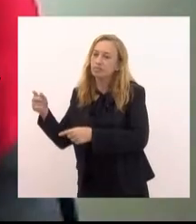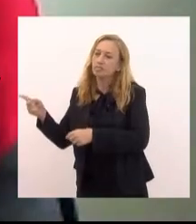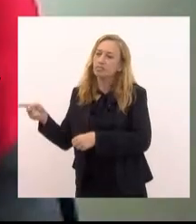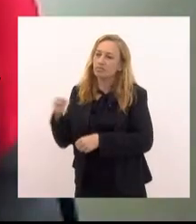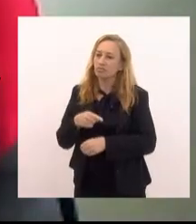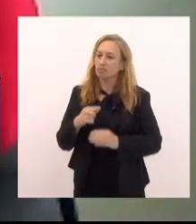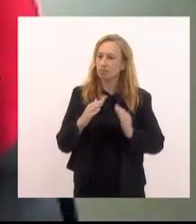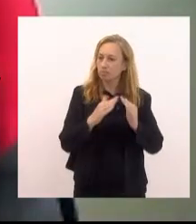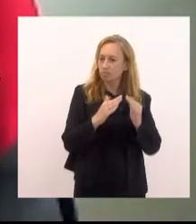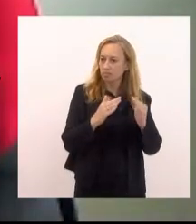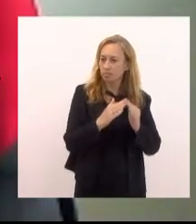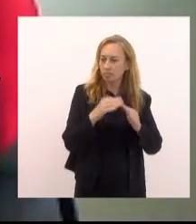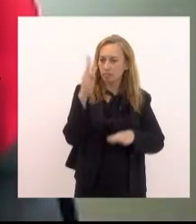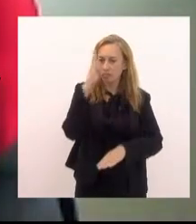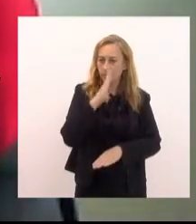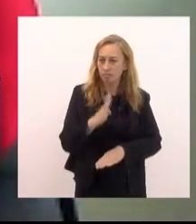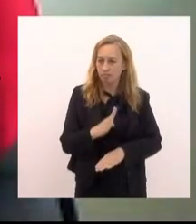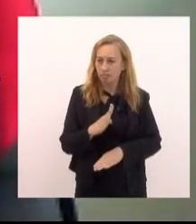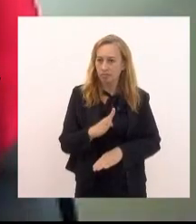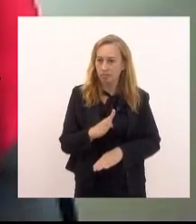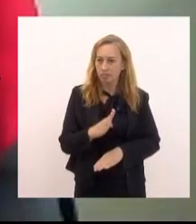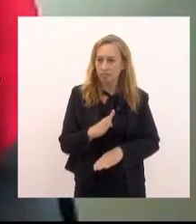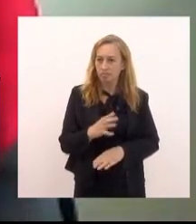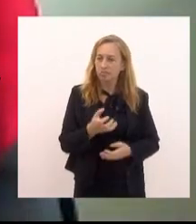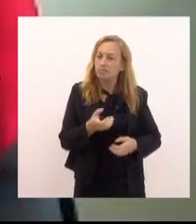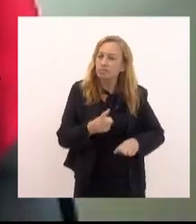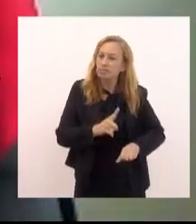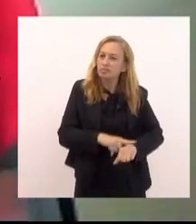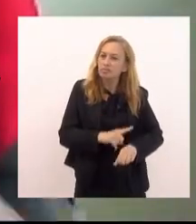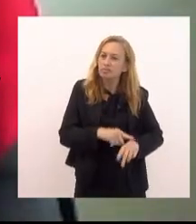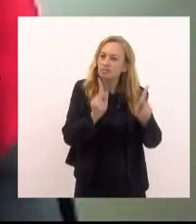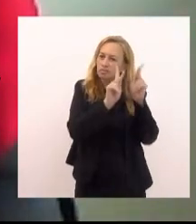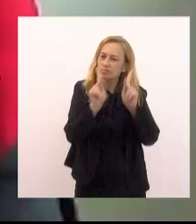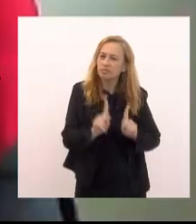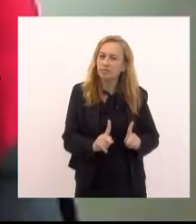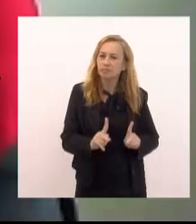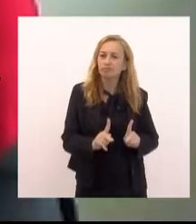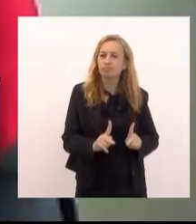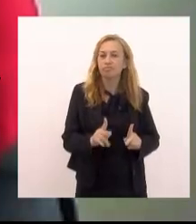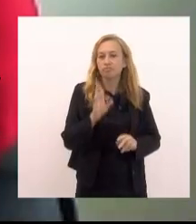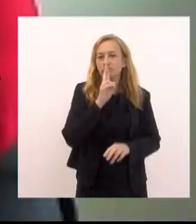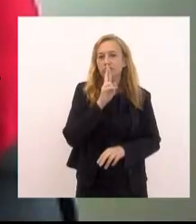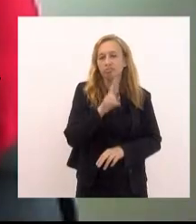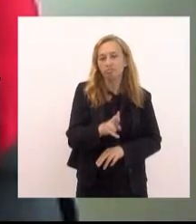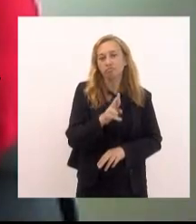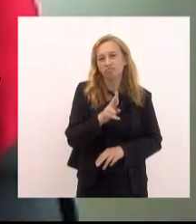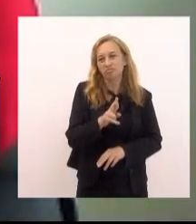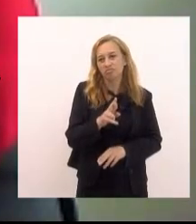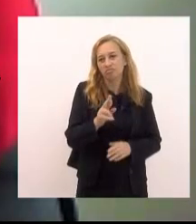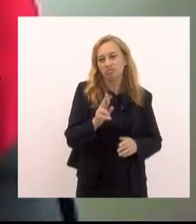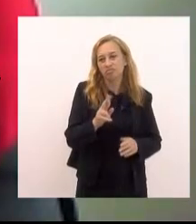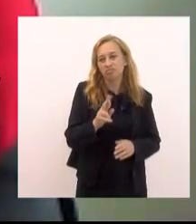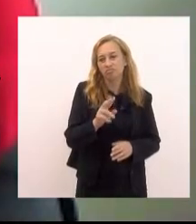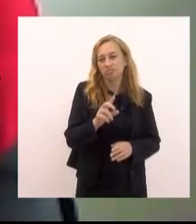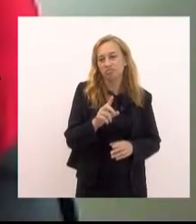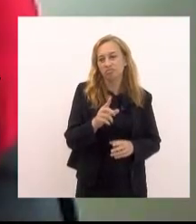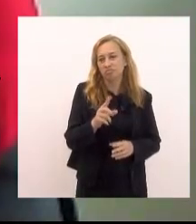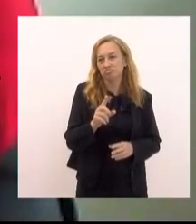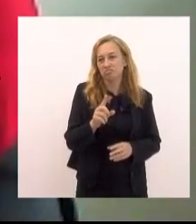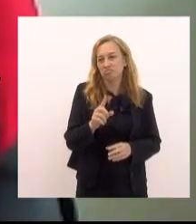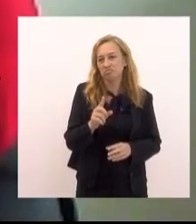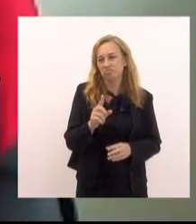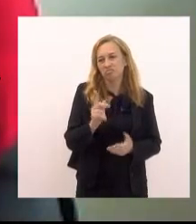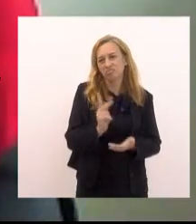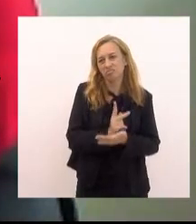Congo buscando um momento de paz, um território de paz, e a resposta que demos não foi a que ele merecia.